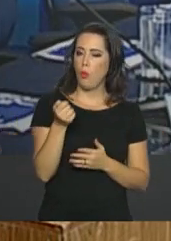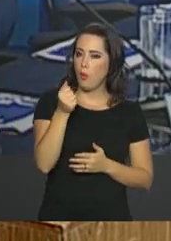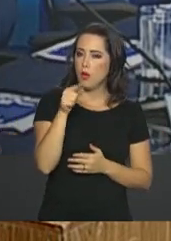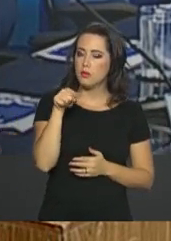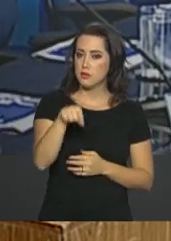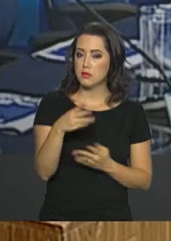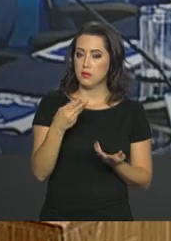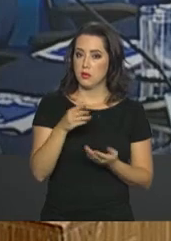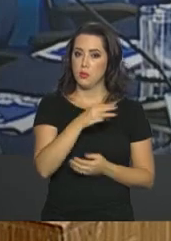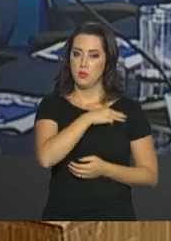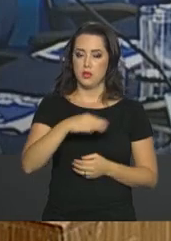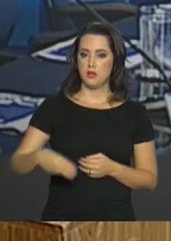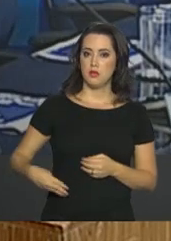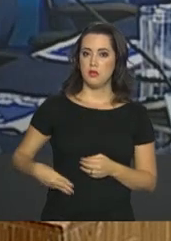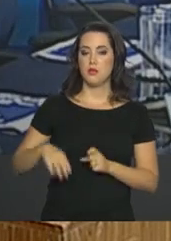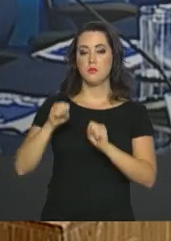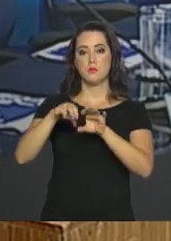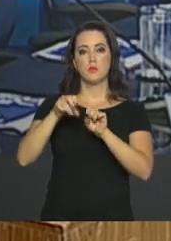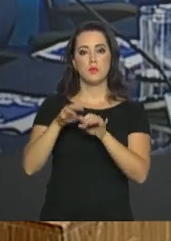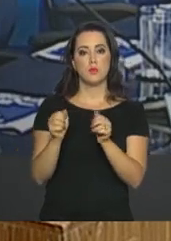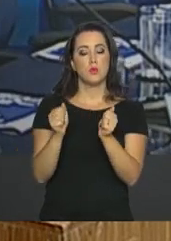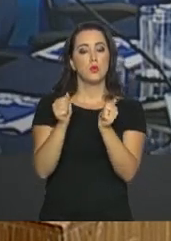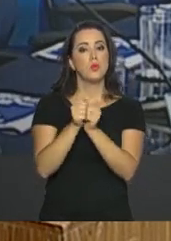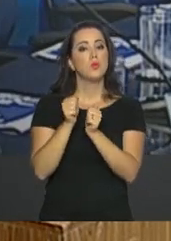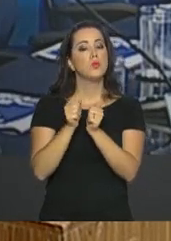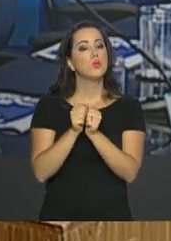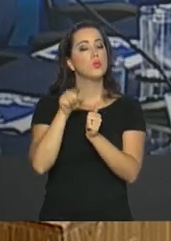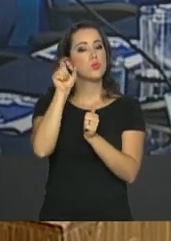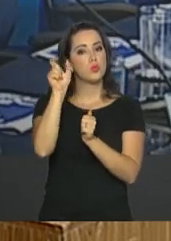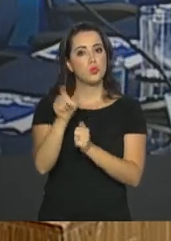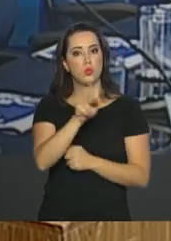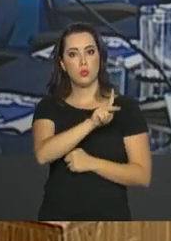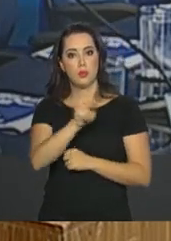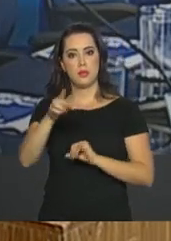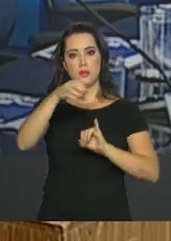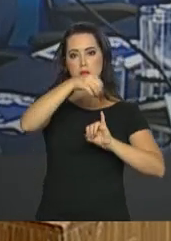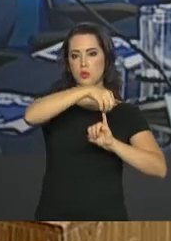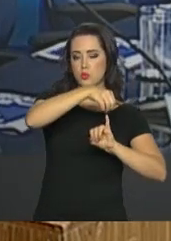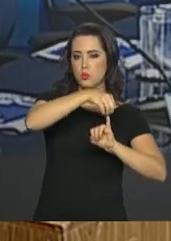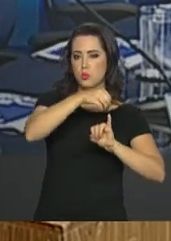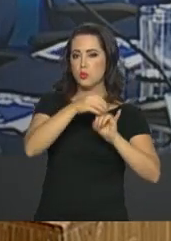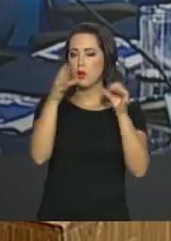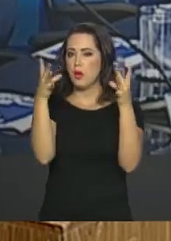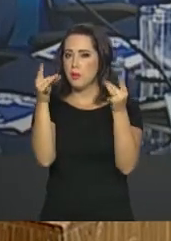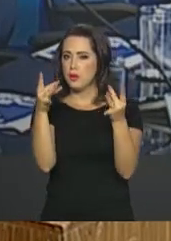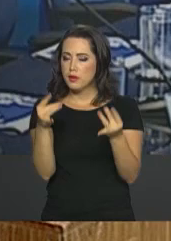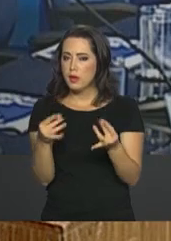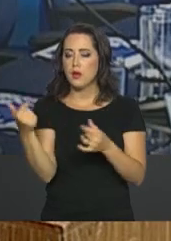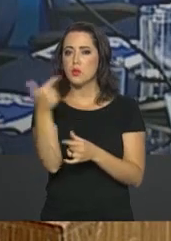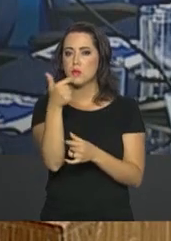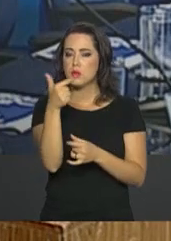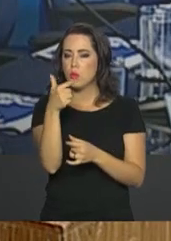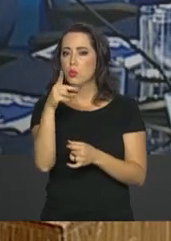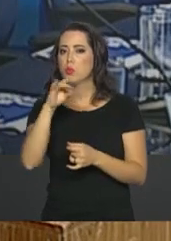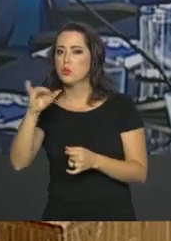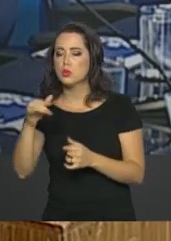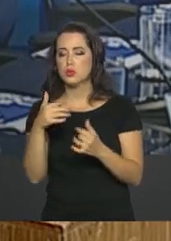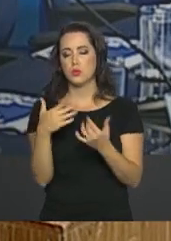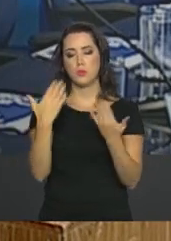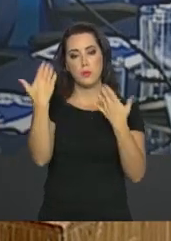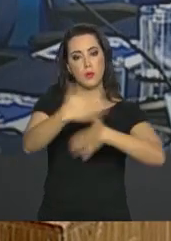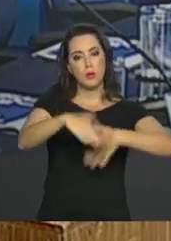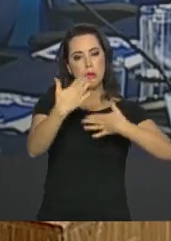pouquinho, o ministro da Educação, Rocieli Soares, junto com a presidente do INEP, vão detalhar como foi esse segundo de provas e podem trazer